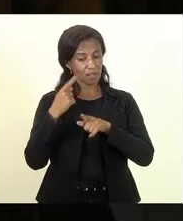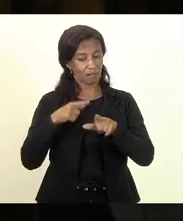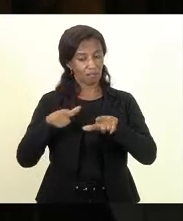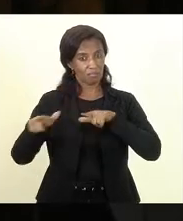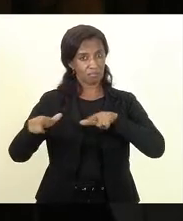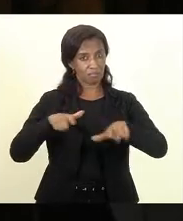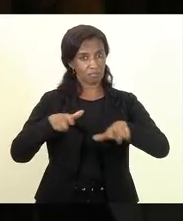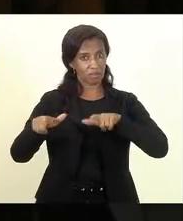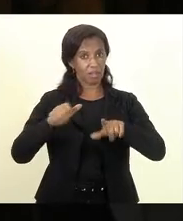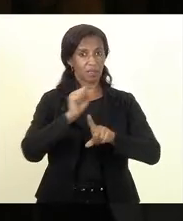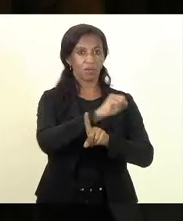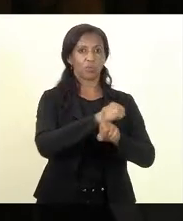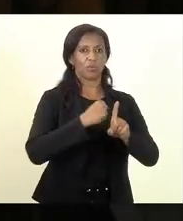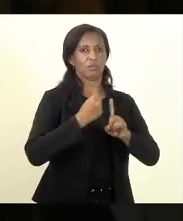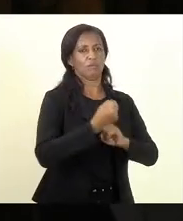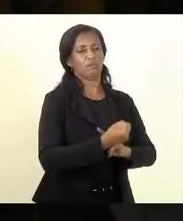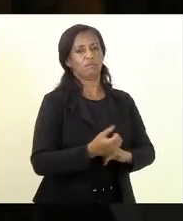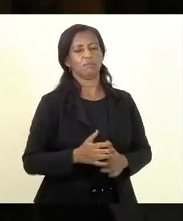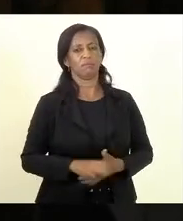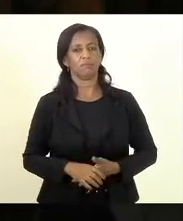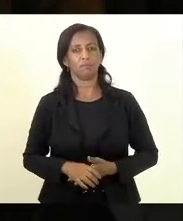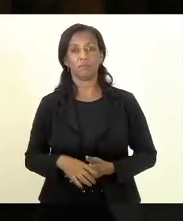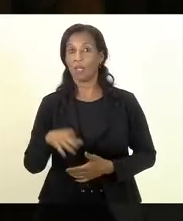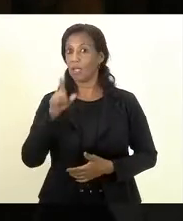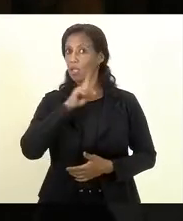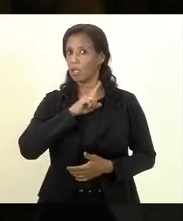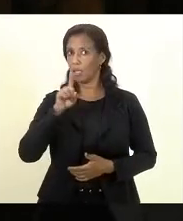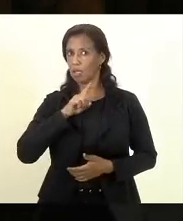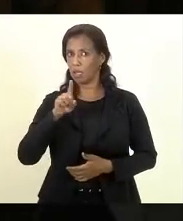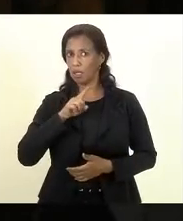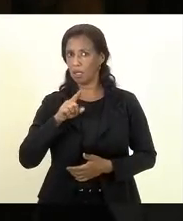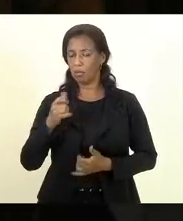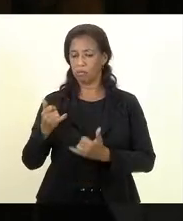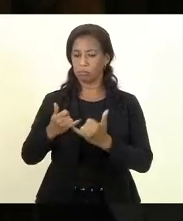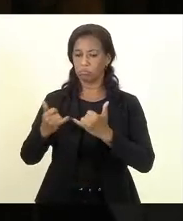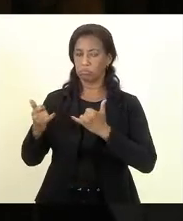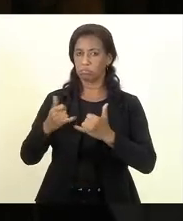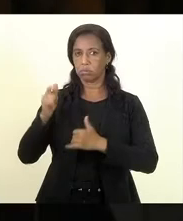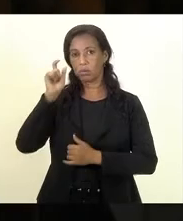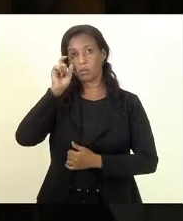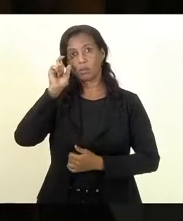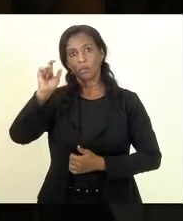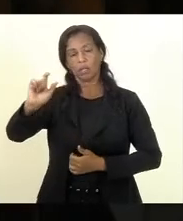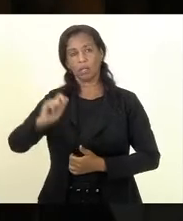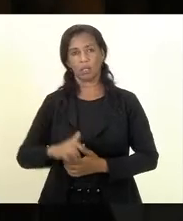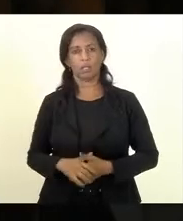da sociedade, e não o jogo que interessa